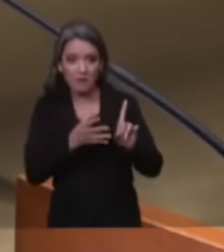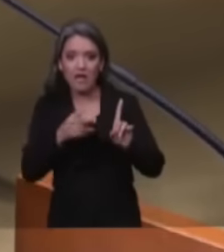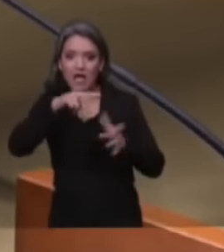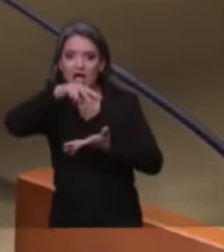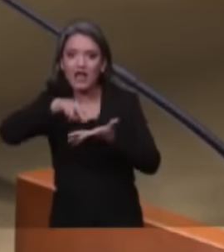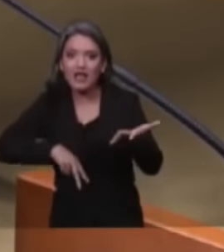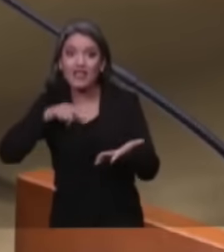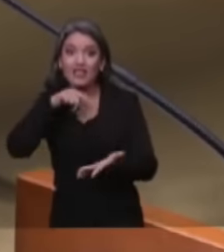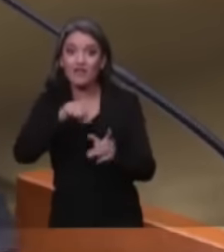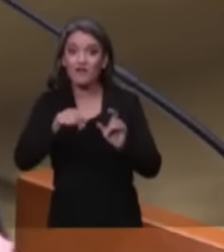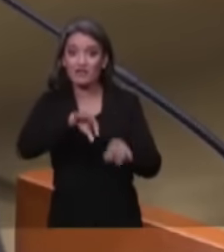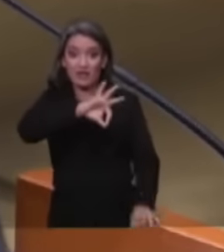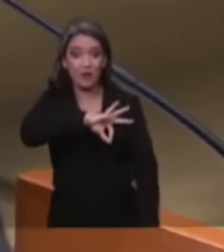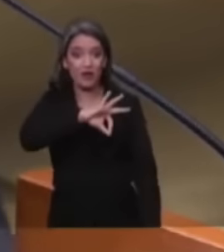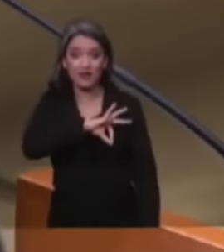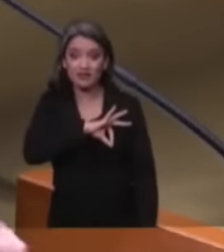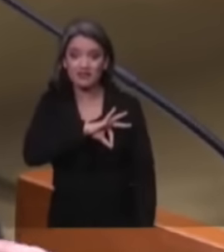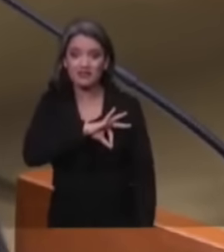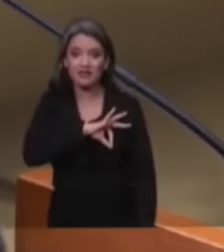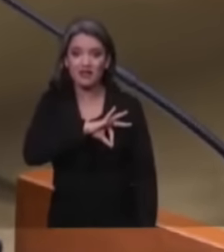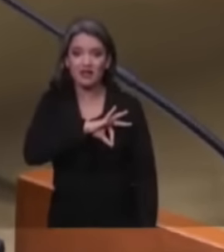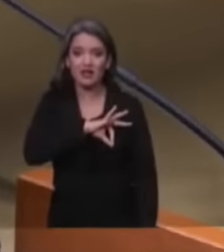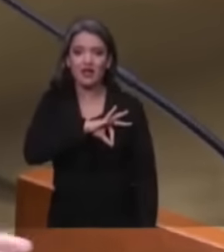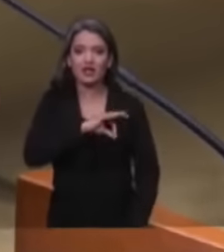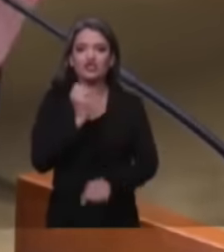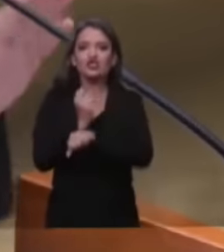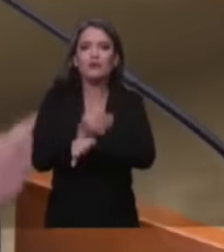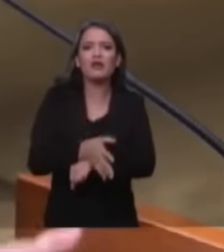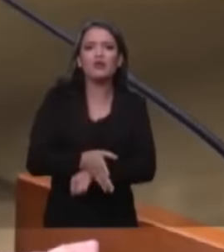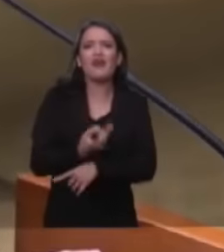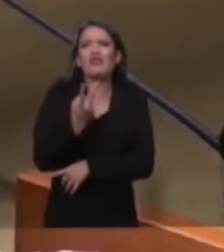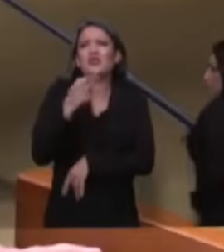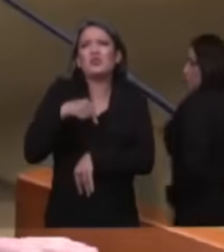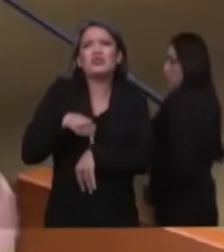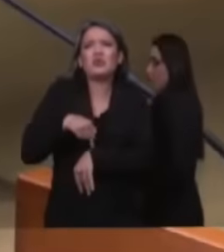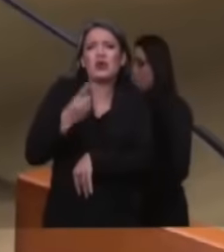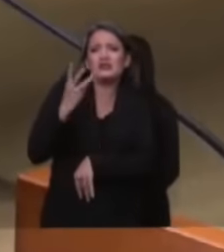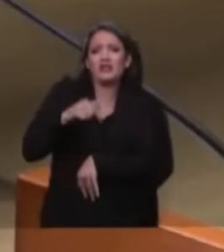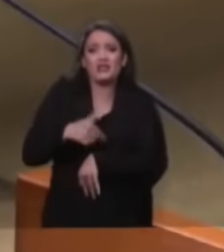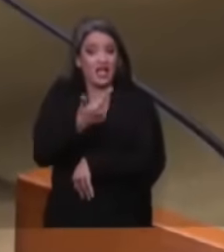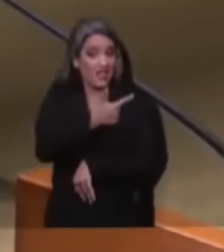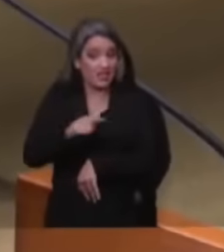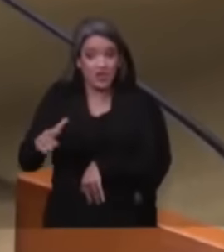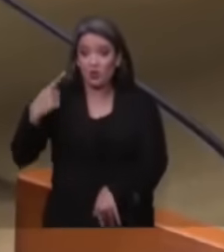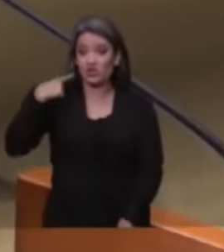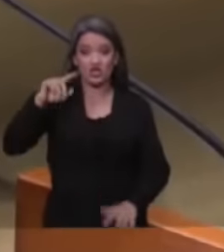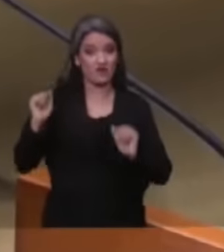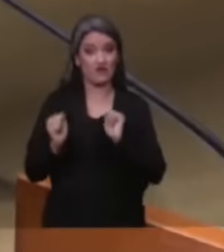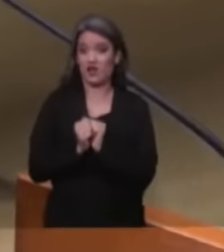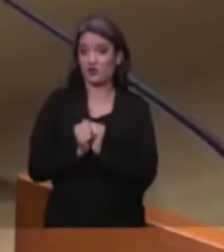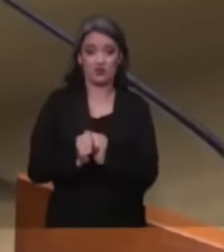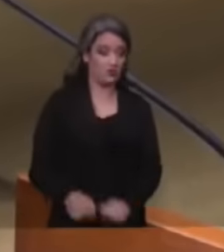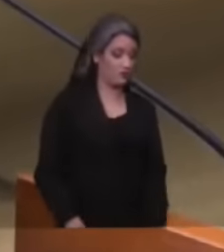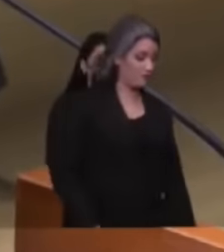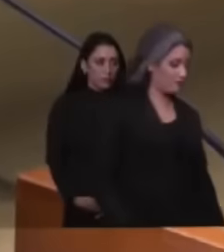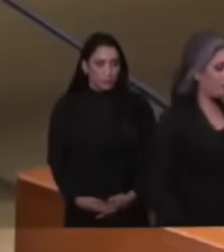virem influenciadores e até ganhem eleições, como é o caso desse sujeito que foi expulso do Solidariedade. Senhoras e senhores,